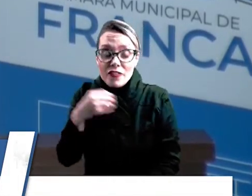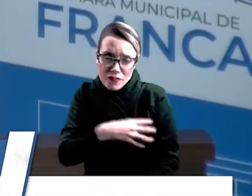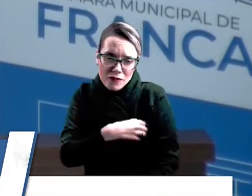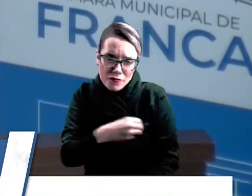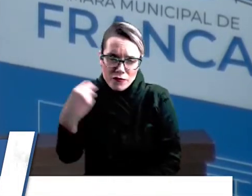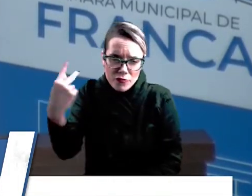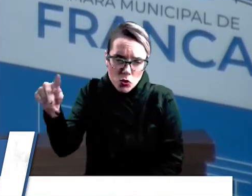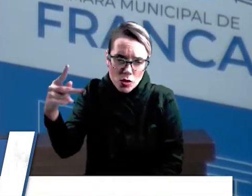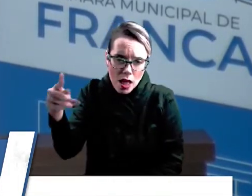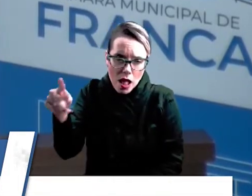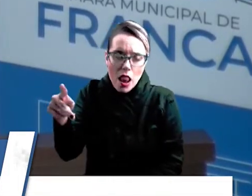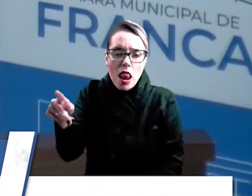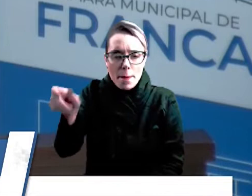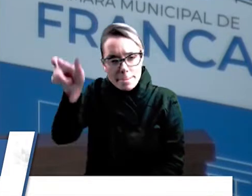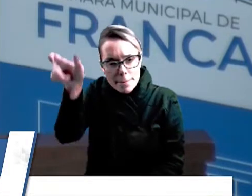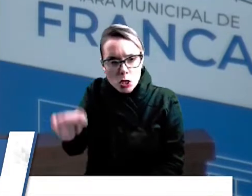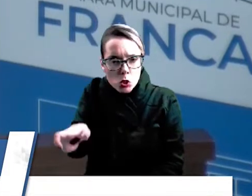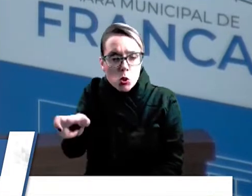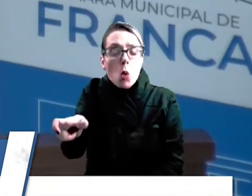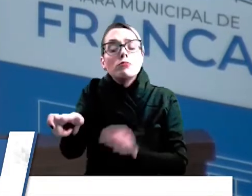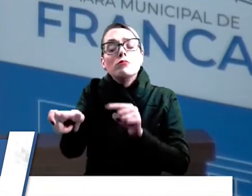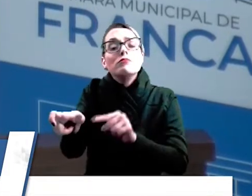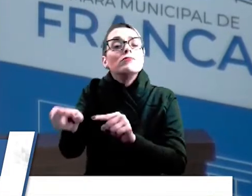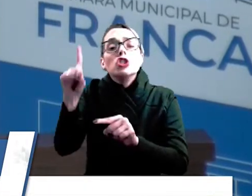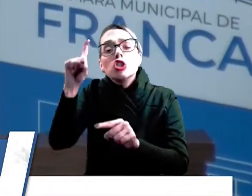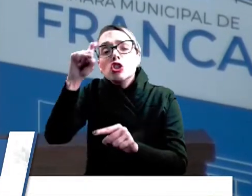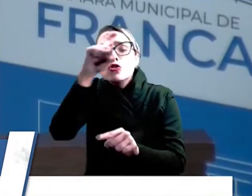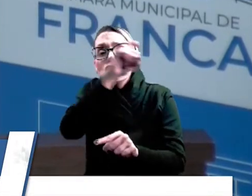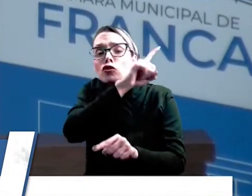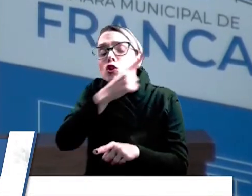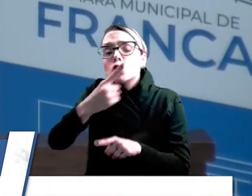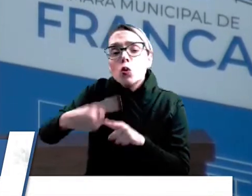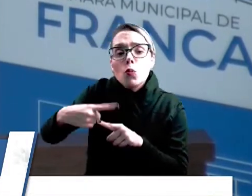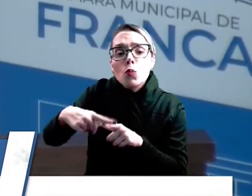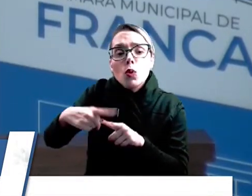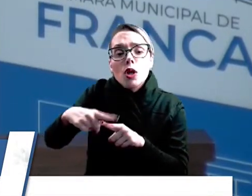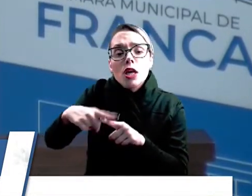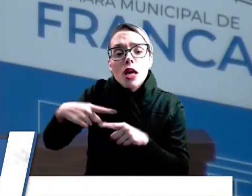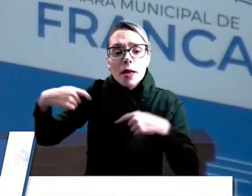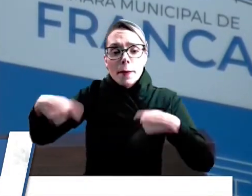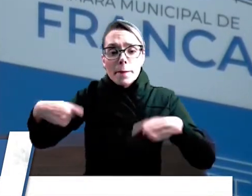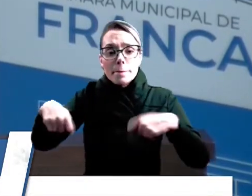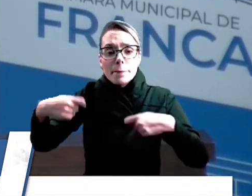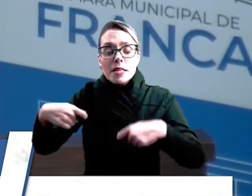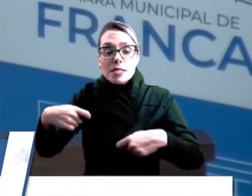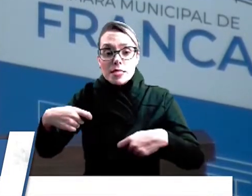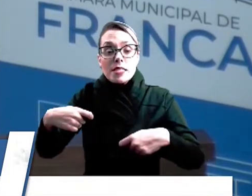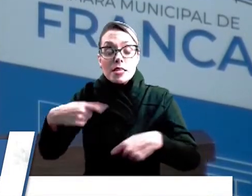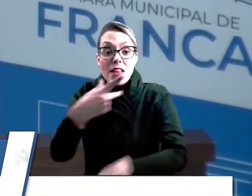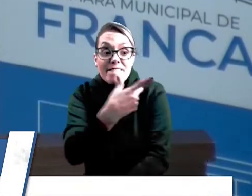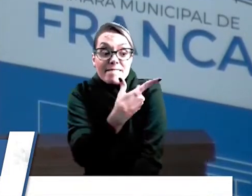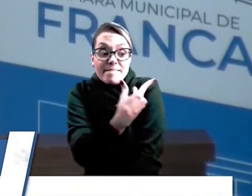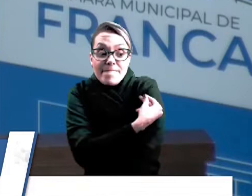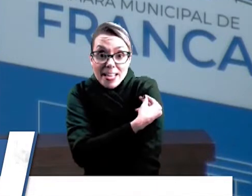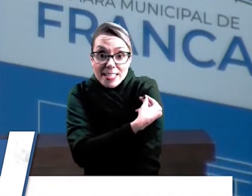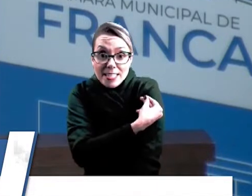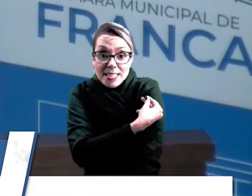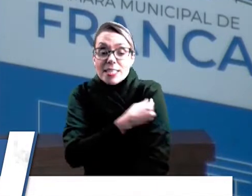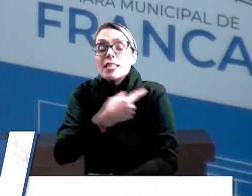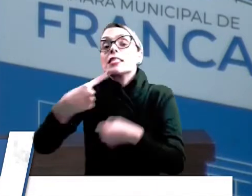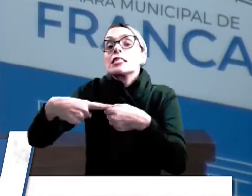e ela está com dificuldade. Ela teve que levar o filho para vacinar em Batatais.